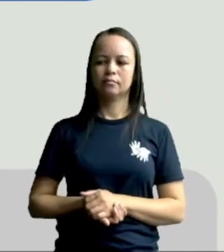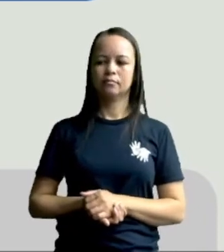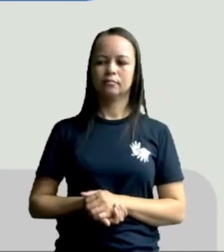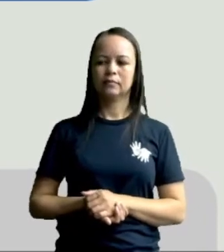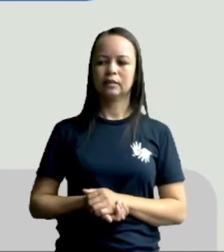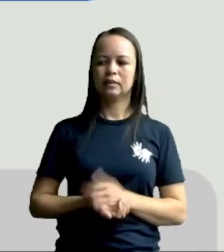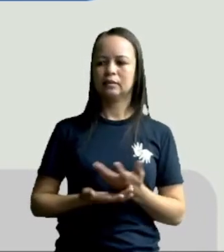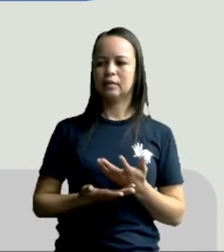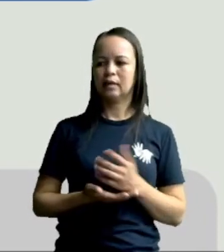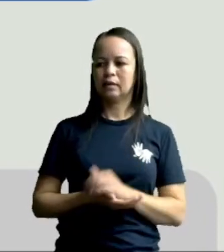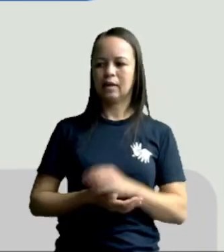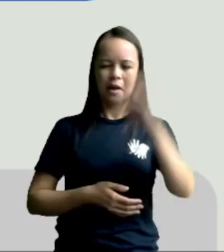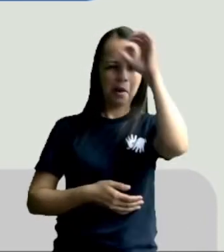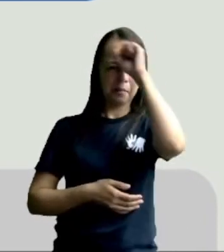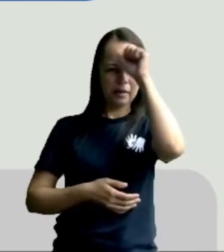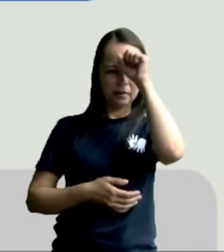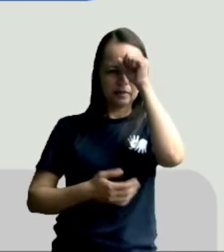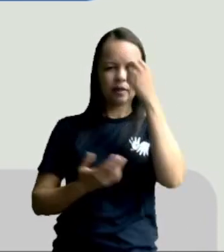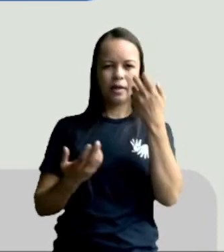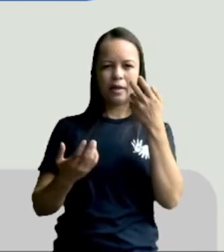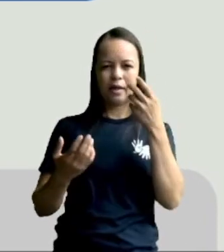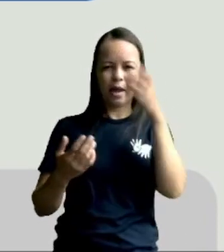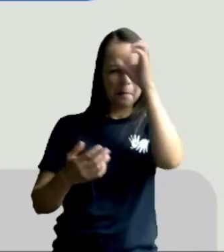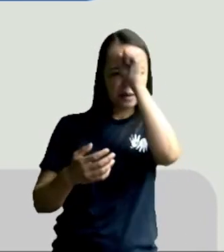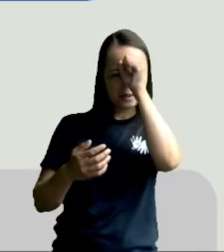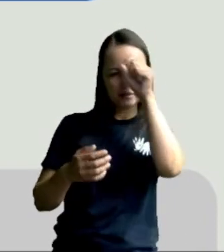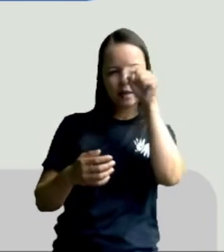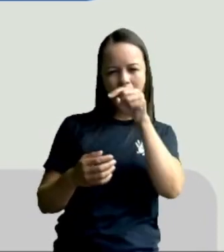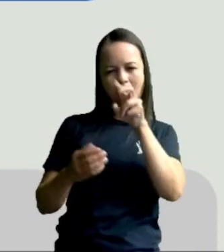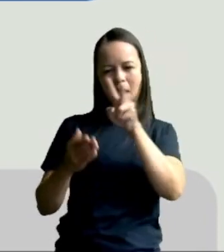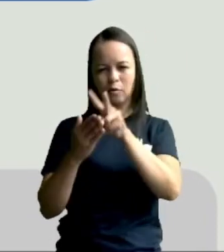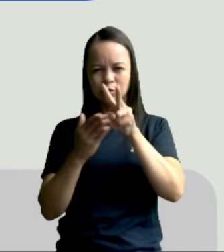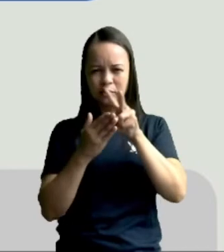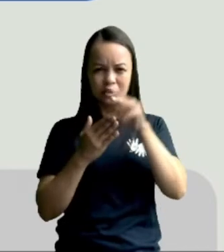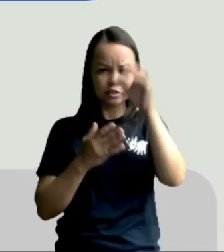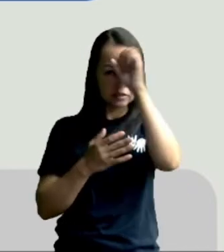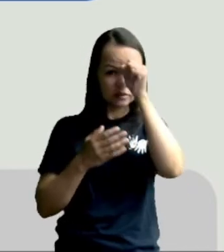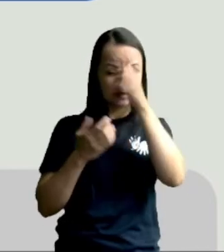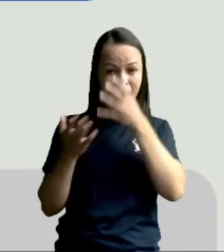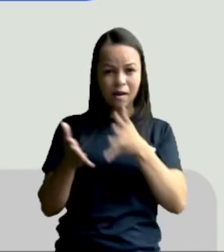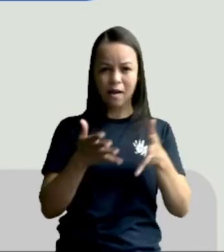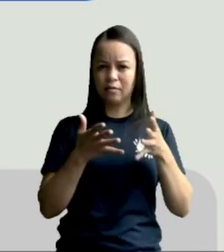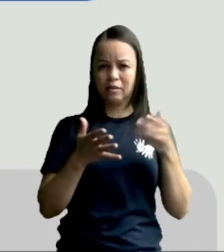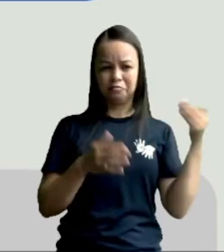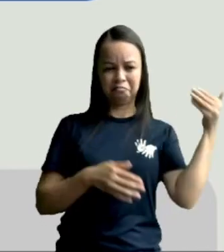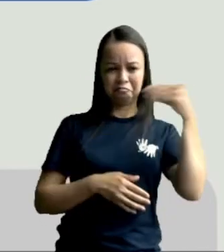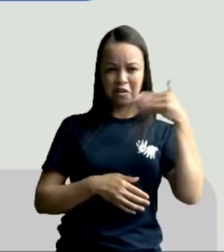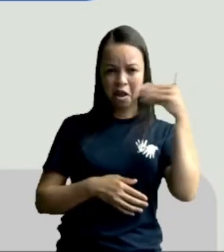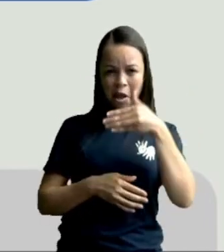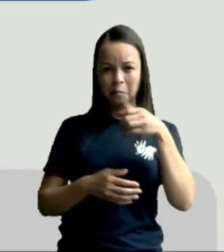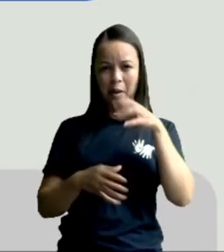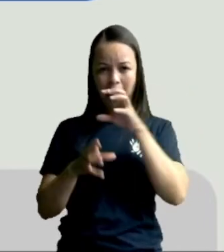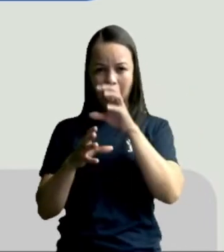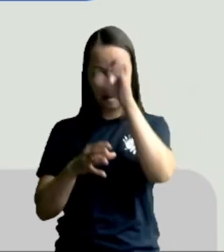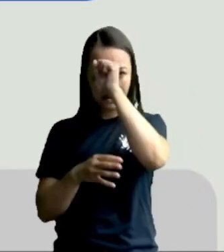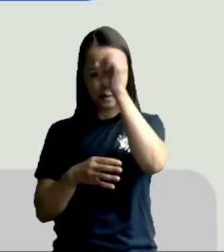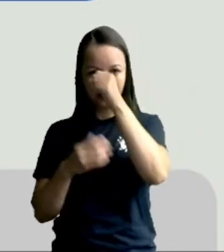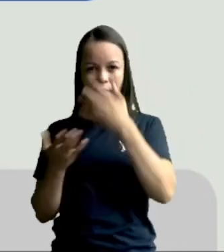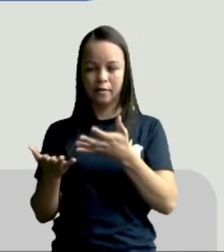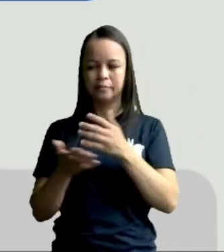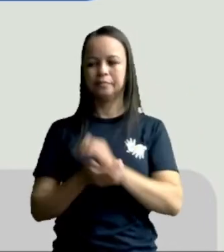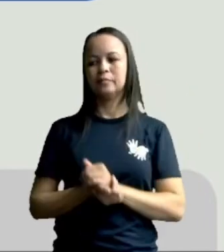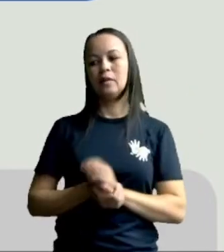Será que é aprender com os indígenas? Será que eles vieram para cá para aprender com os indígenas? Ou será que os portugueses